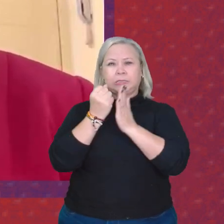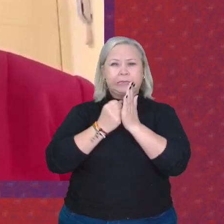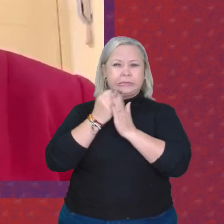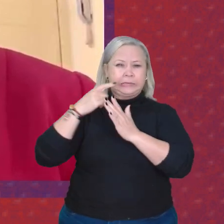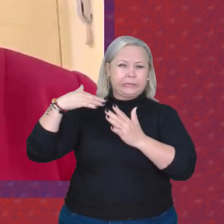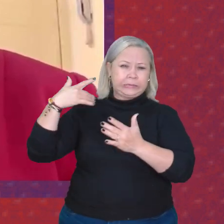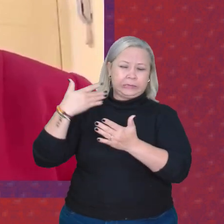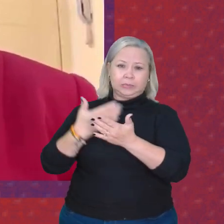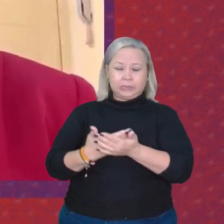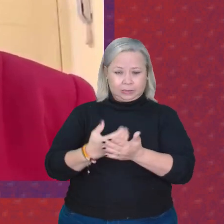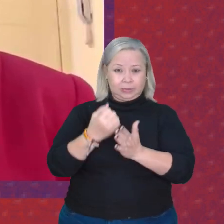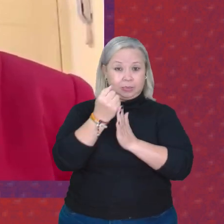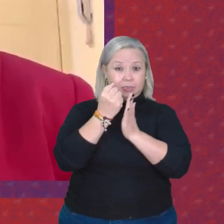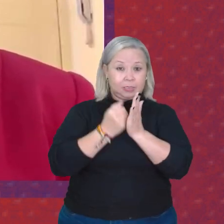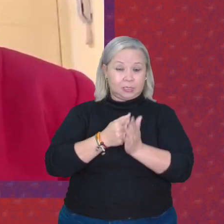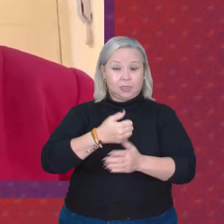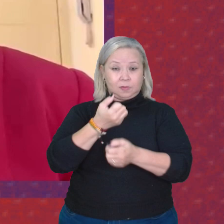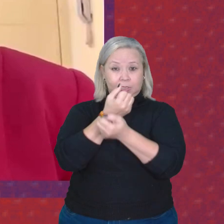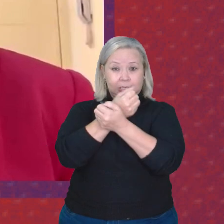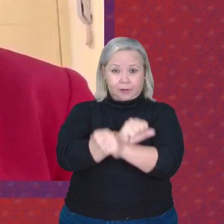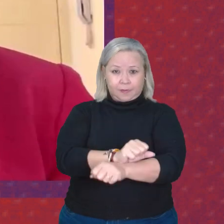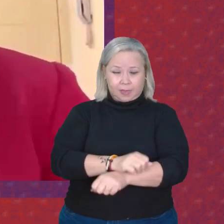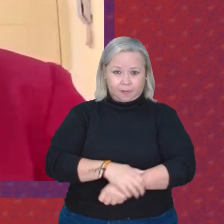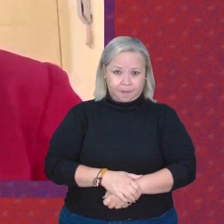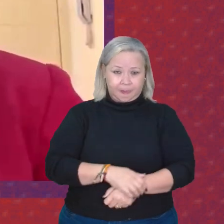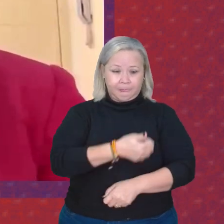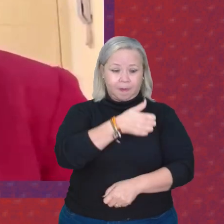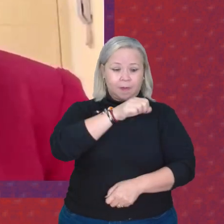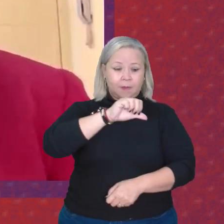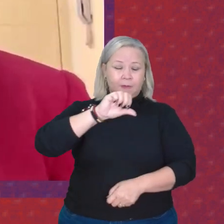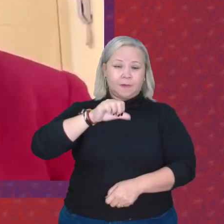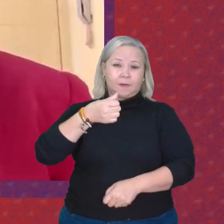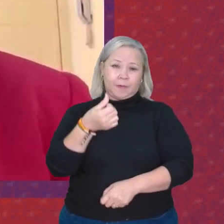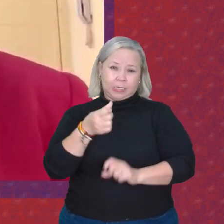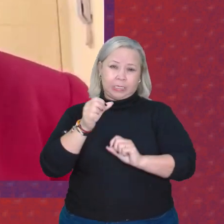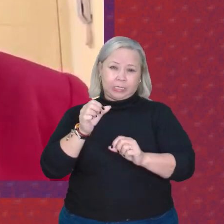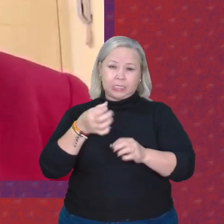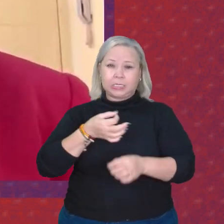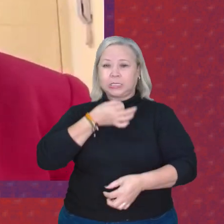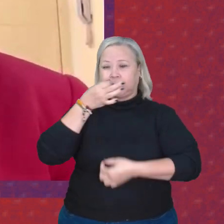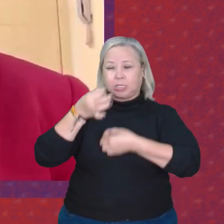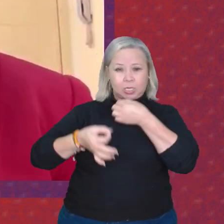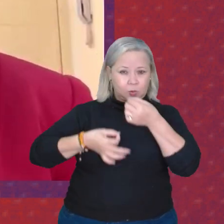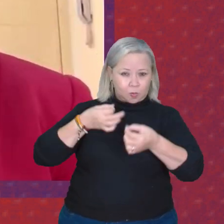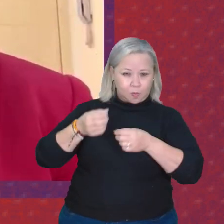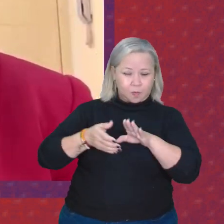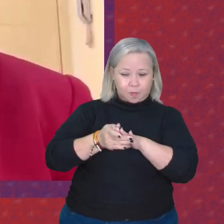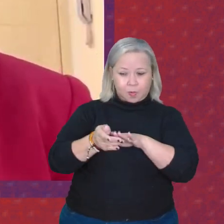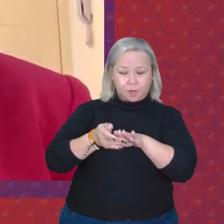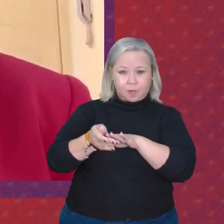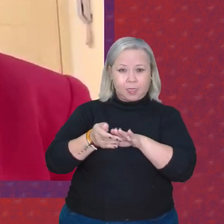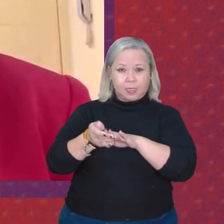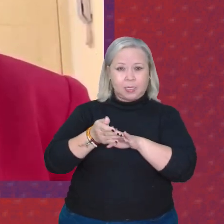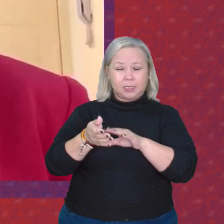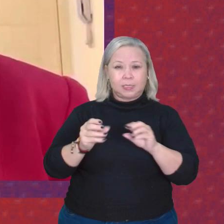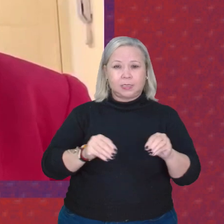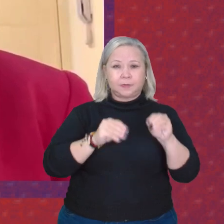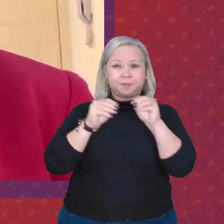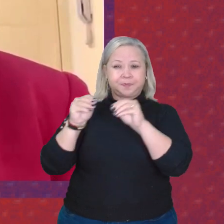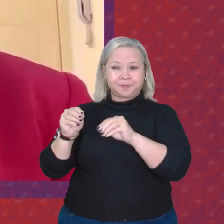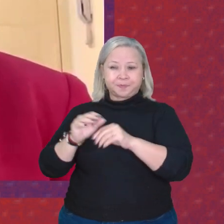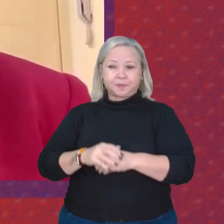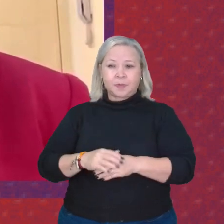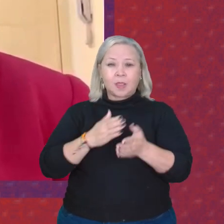escravidão. Em 96, conforme recomendação da Conferência de Viena, foi